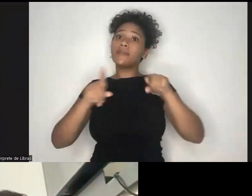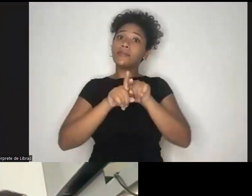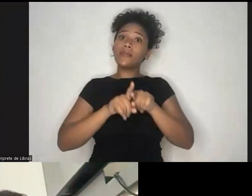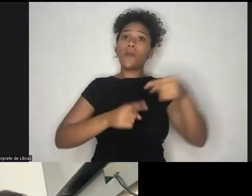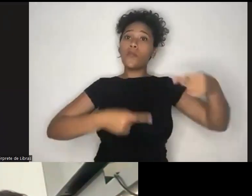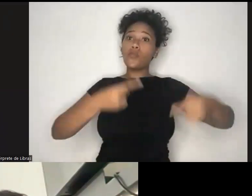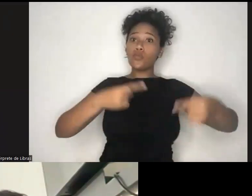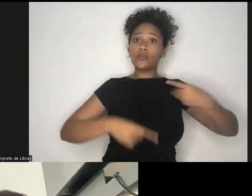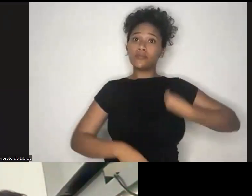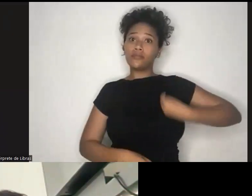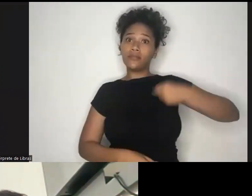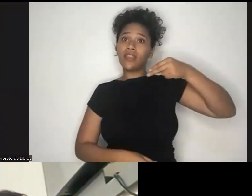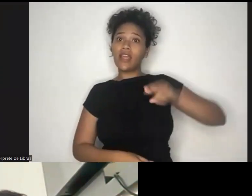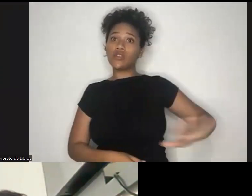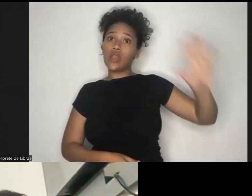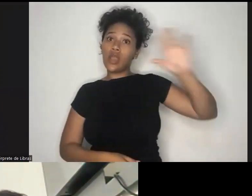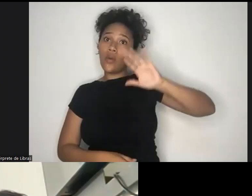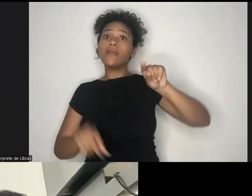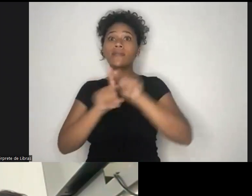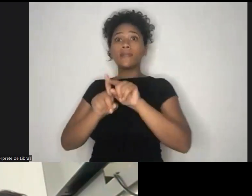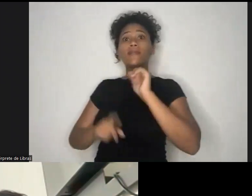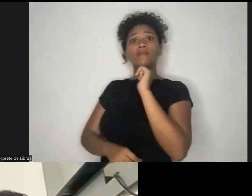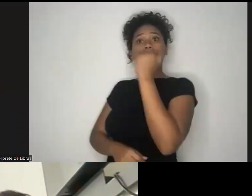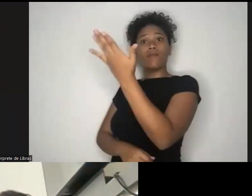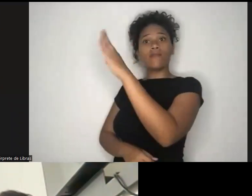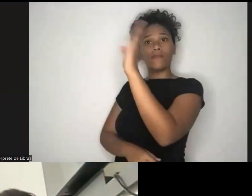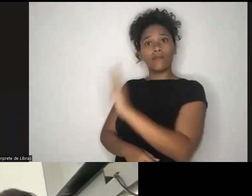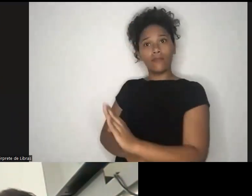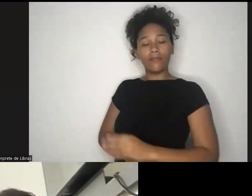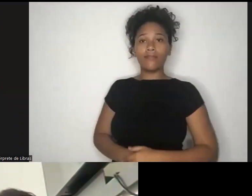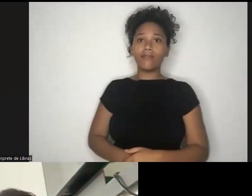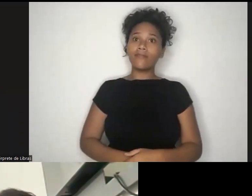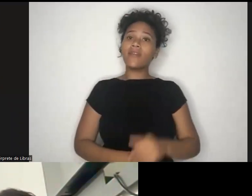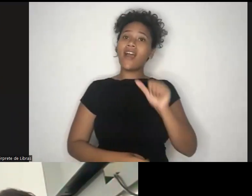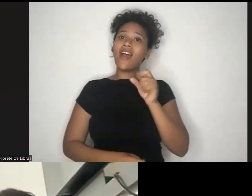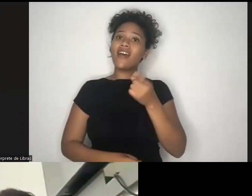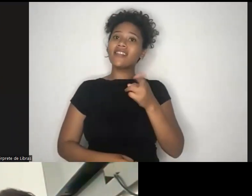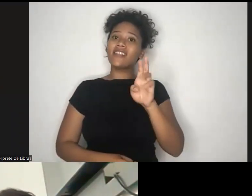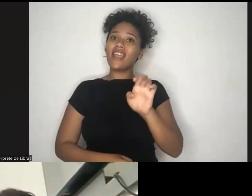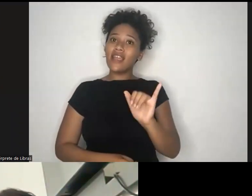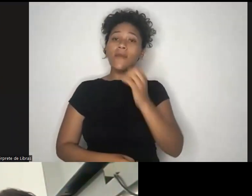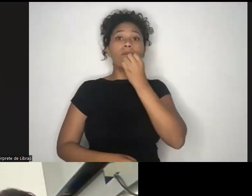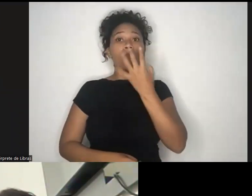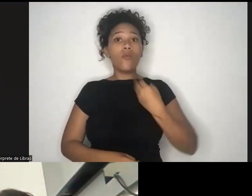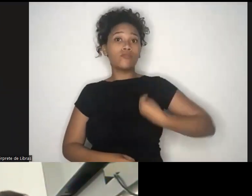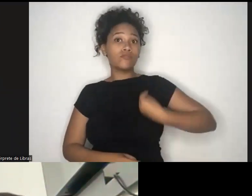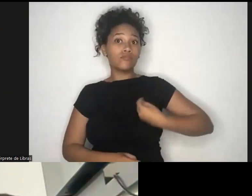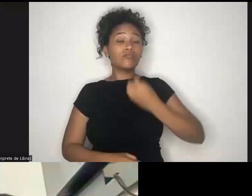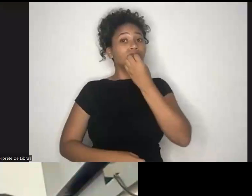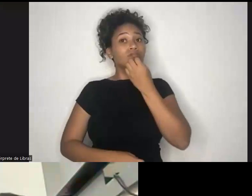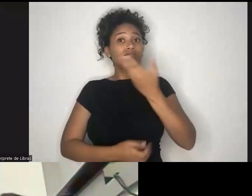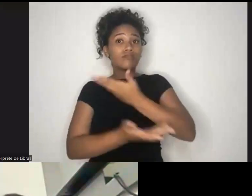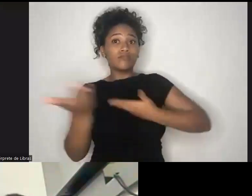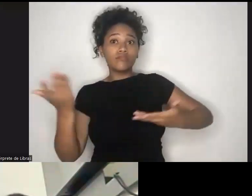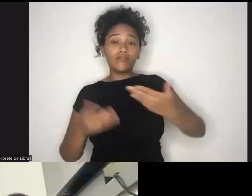com atuação nacional e internacional Andreia é muito bom ter você aqui com a gente é muito bom a gente poder estar trocando o